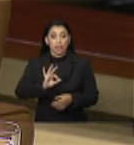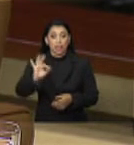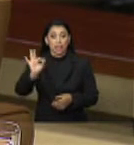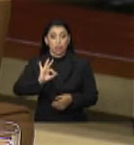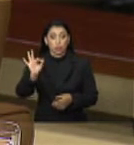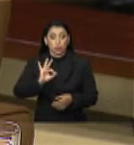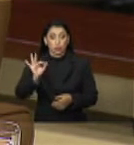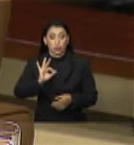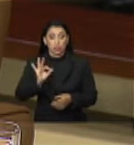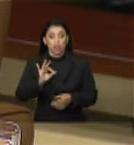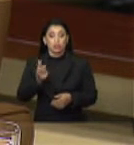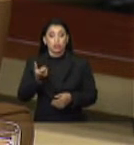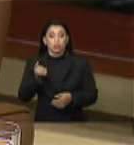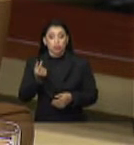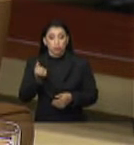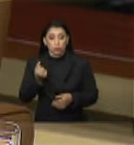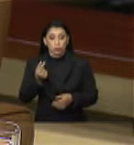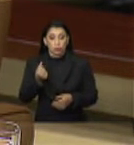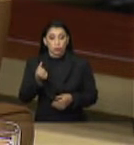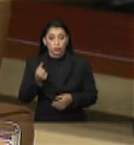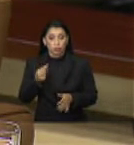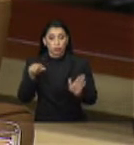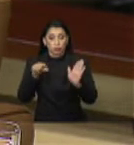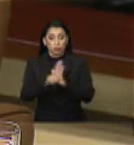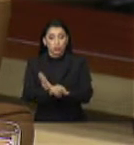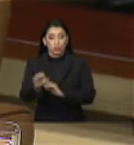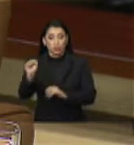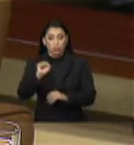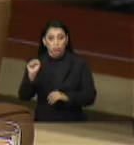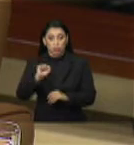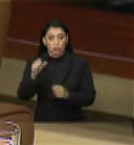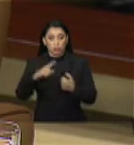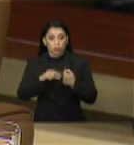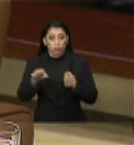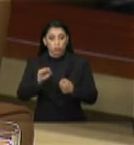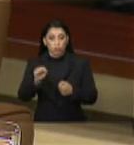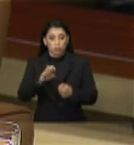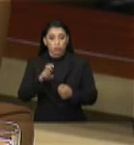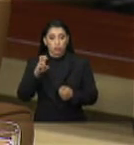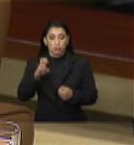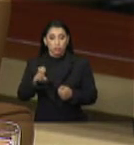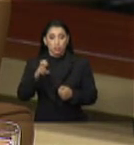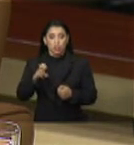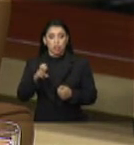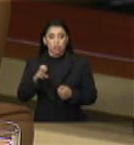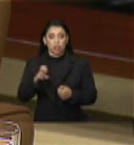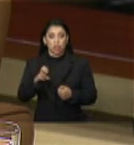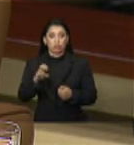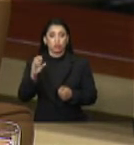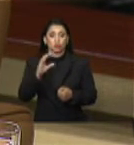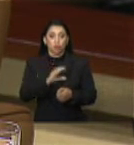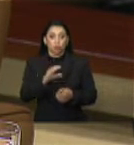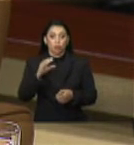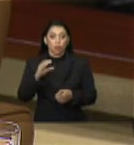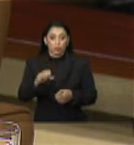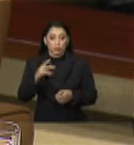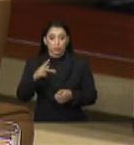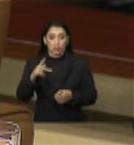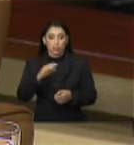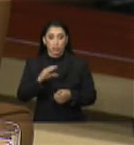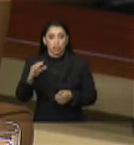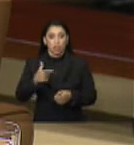sobre o valor da causa nos termos do parágrafo 8º do Artigo 85 do código vigente à época que é o CPC